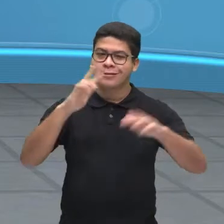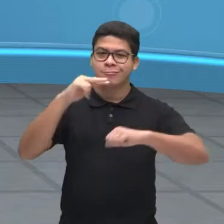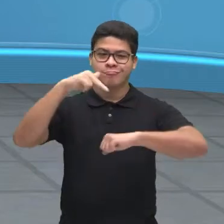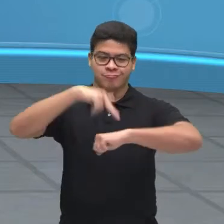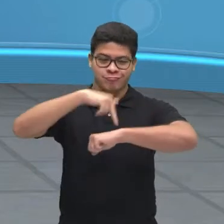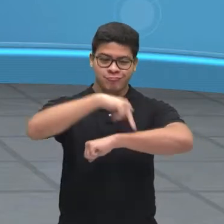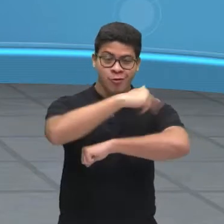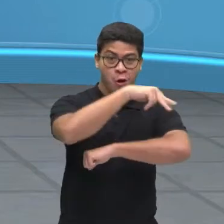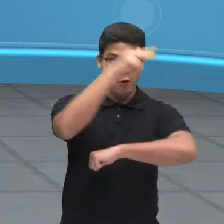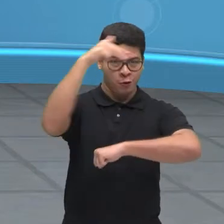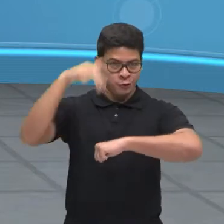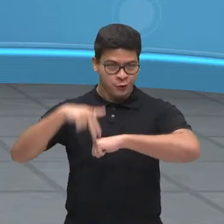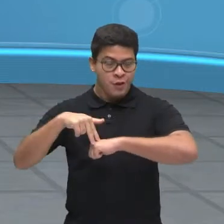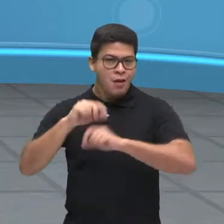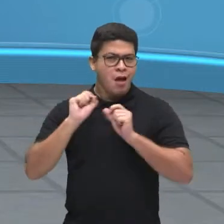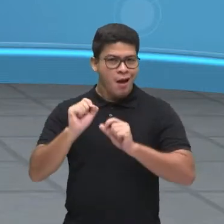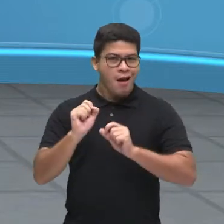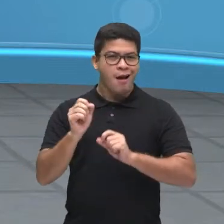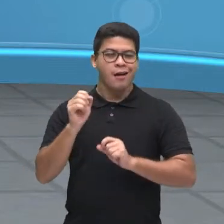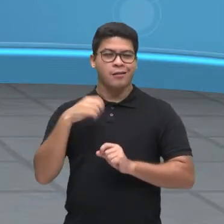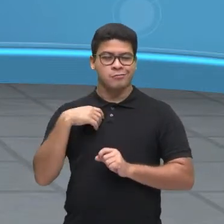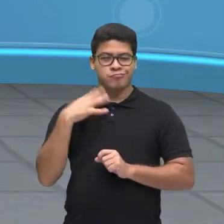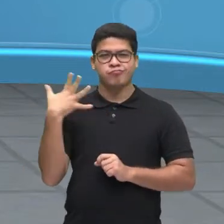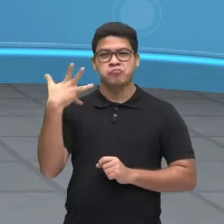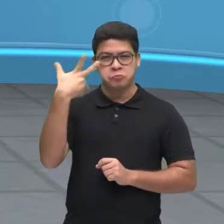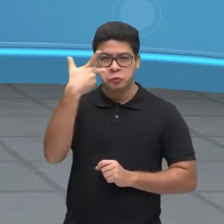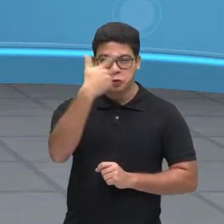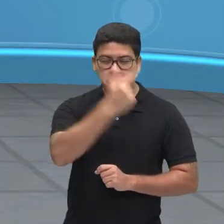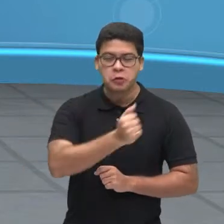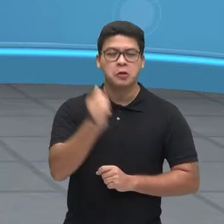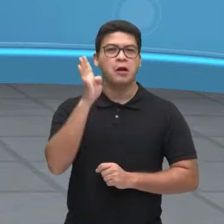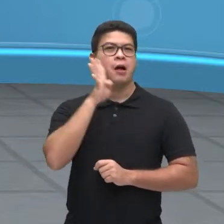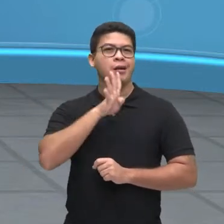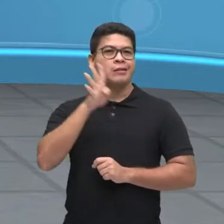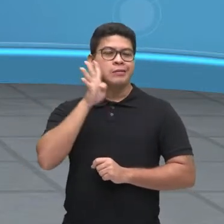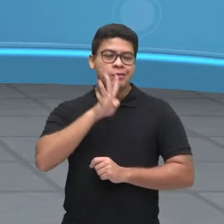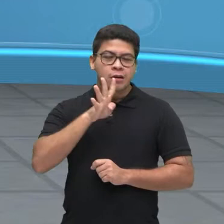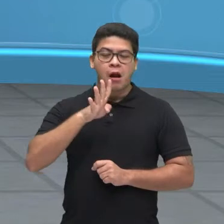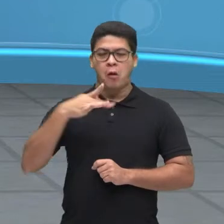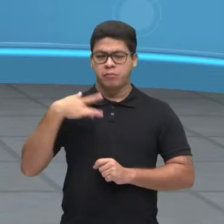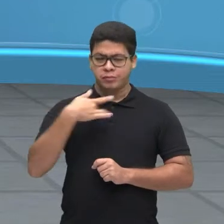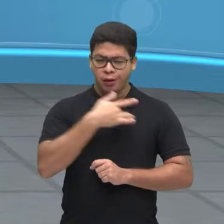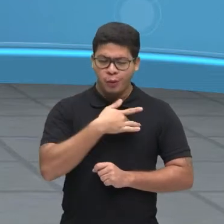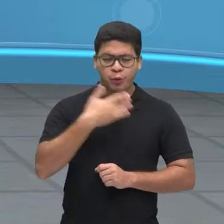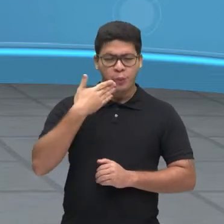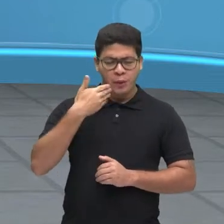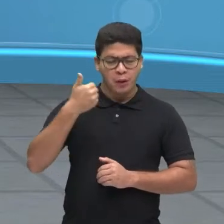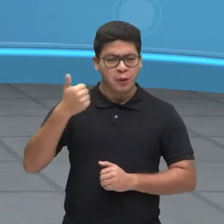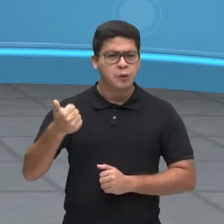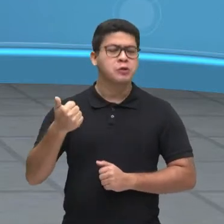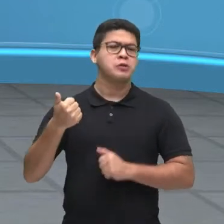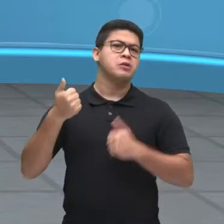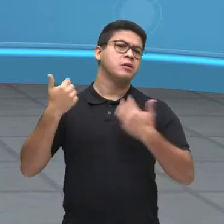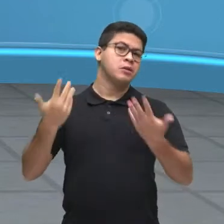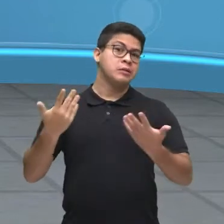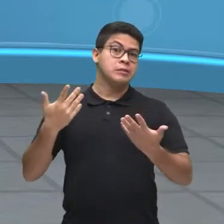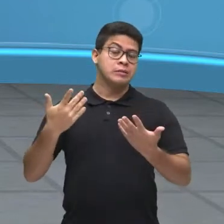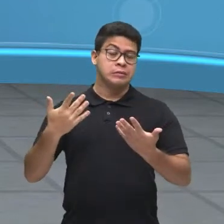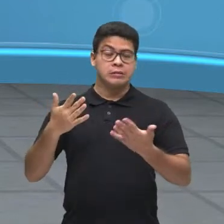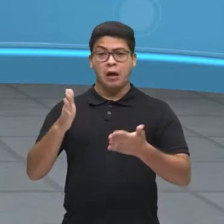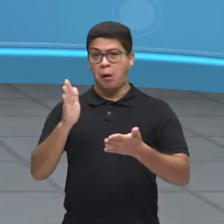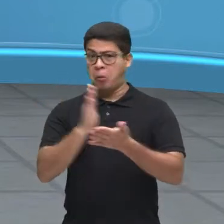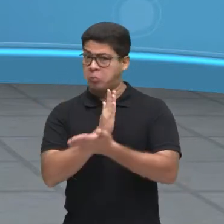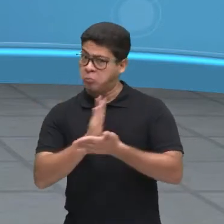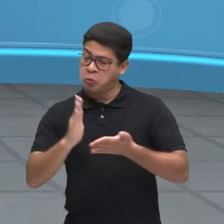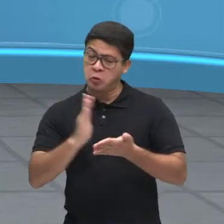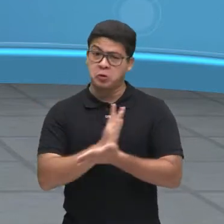é legal, é elegante, né? Tem benefício para a nossa saúde, assim como também pode causar algumas lesões, como toda e